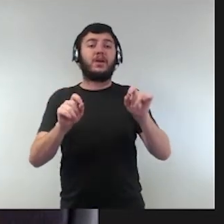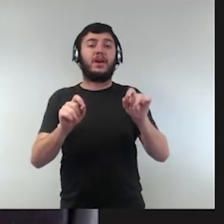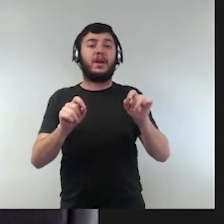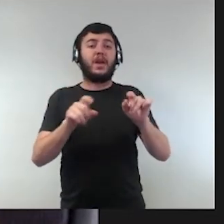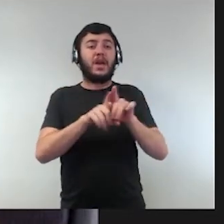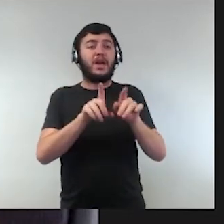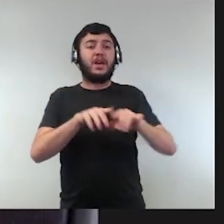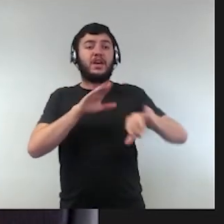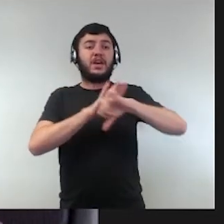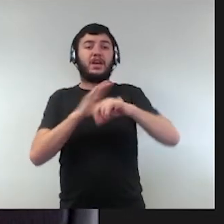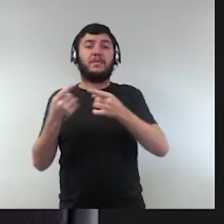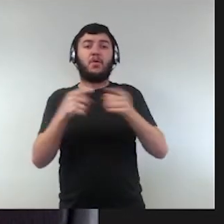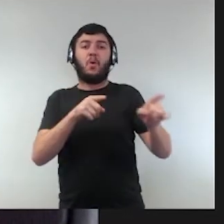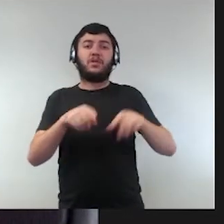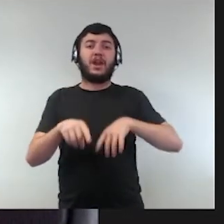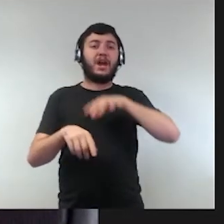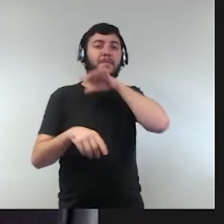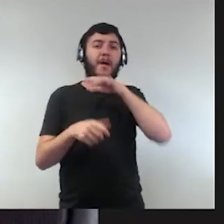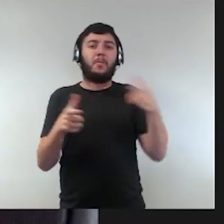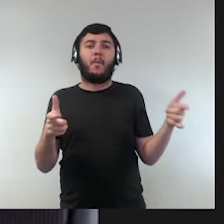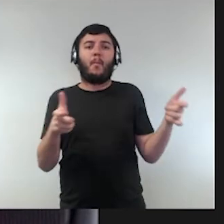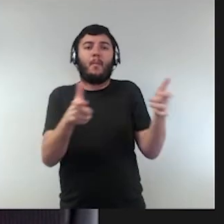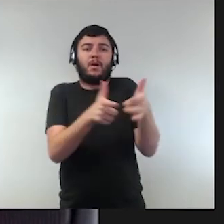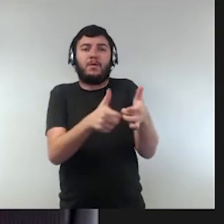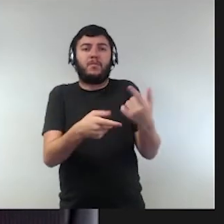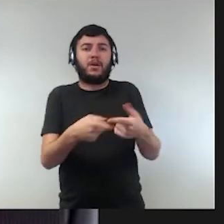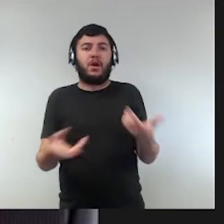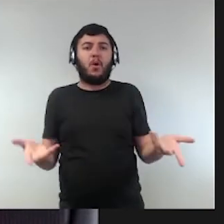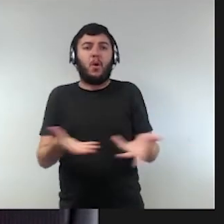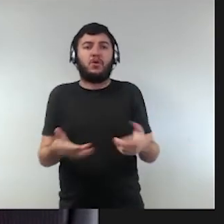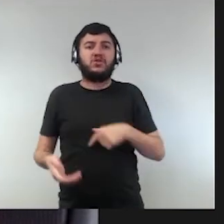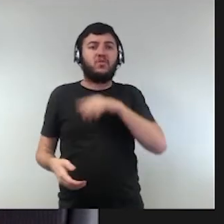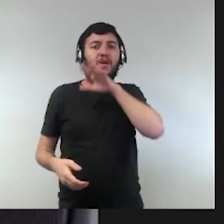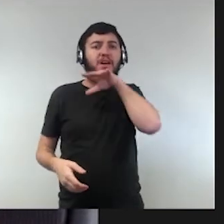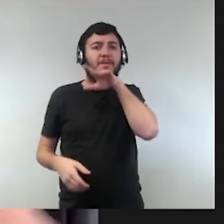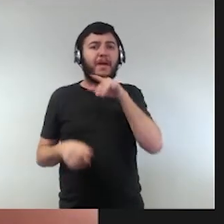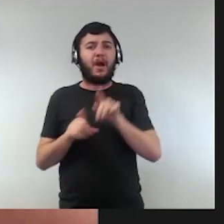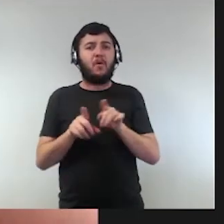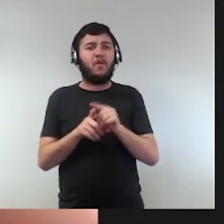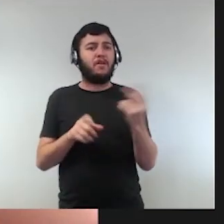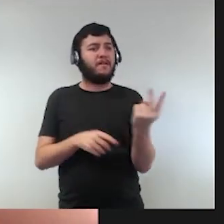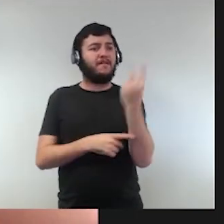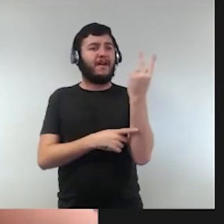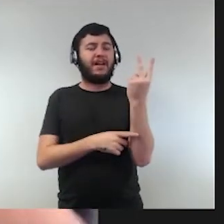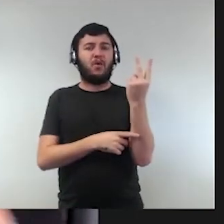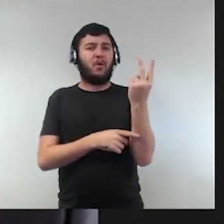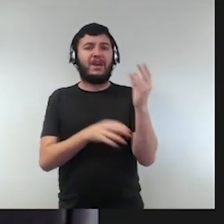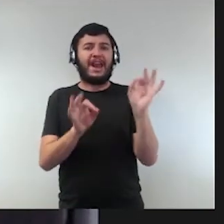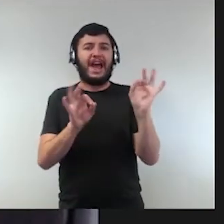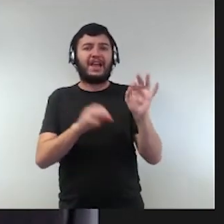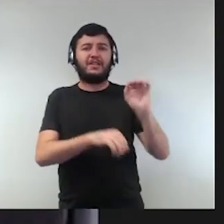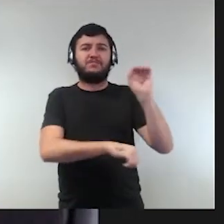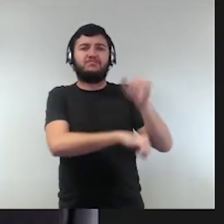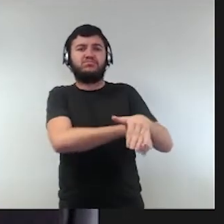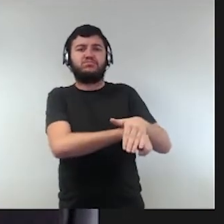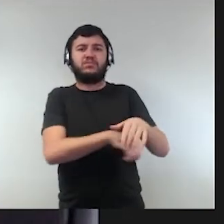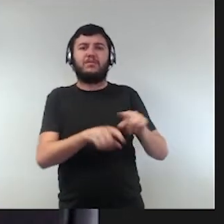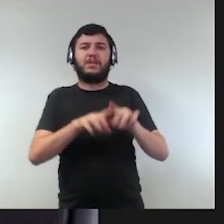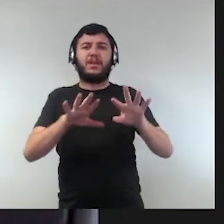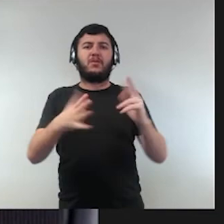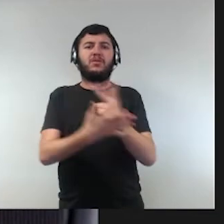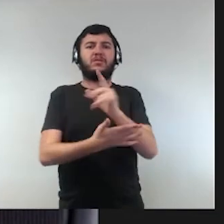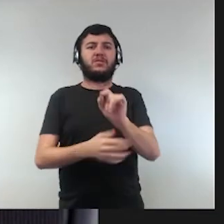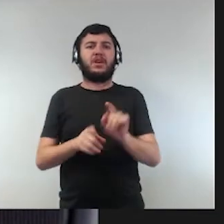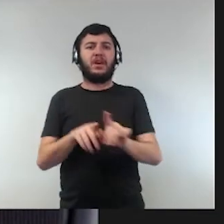Porque é necessário. Hoje, um animal vale menos do que um objeto. Um crime de furto tem uma pena adequada. Um crime para quem esfola e mata